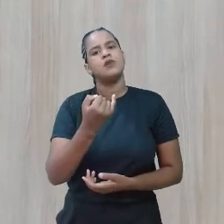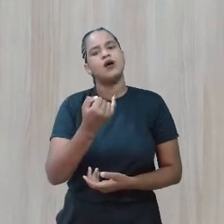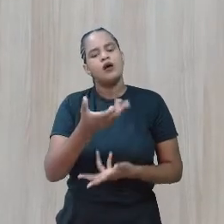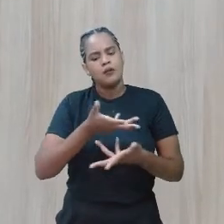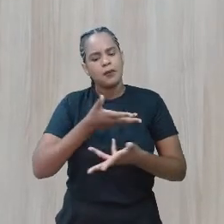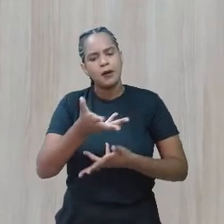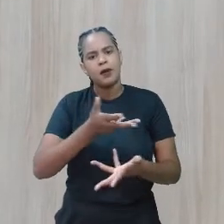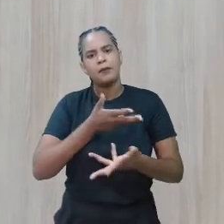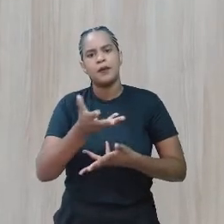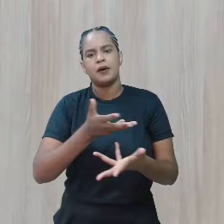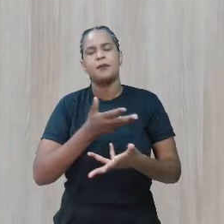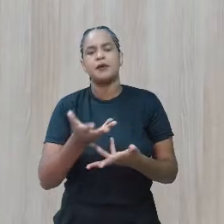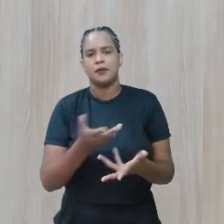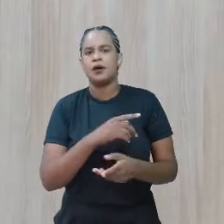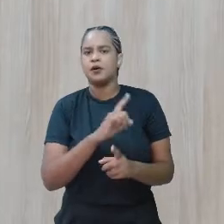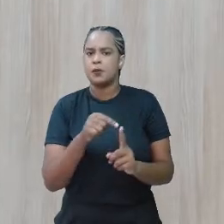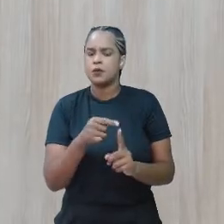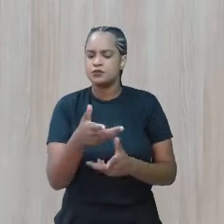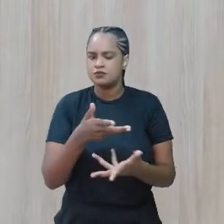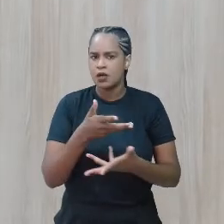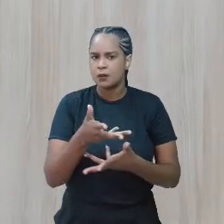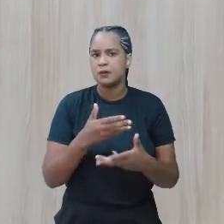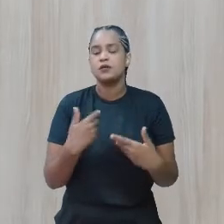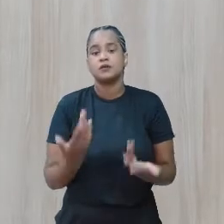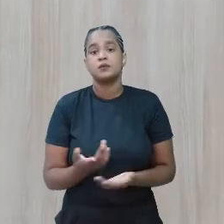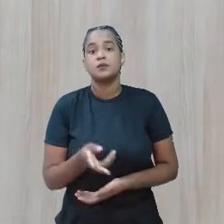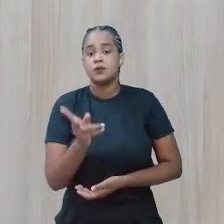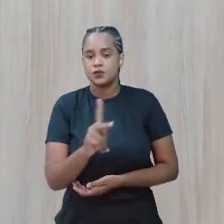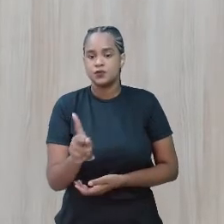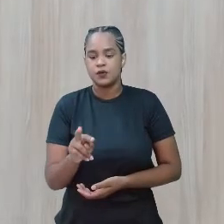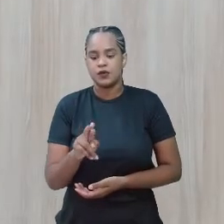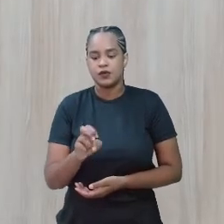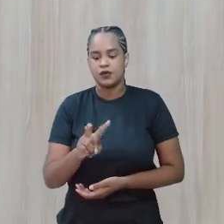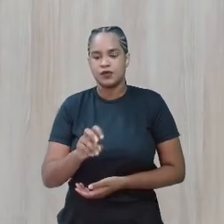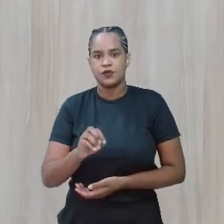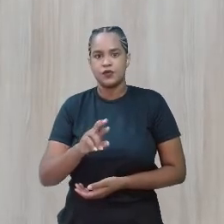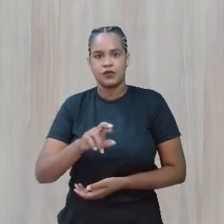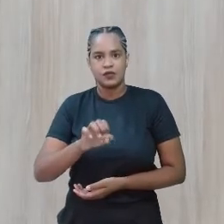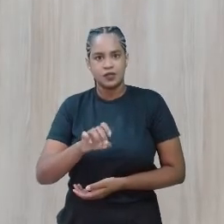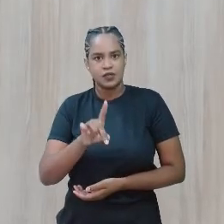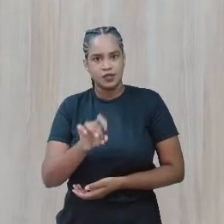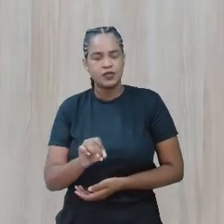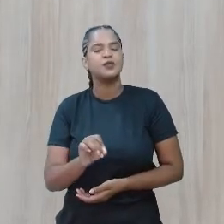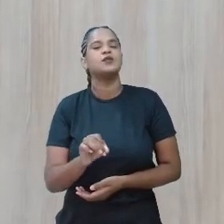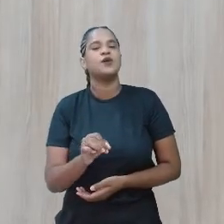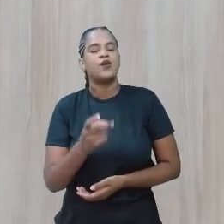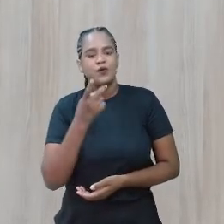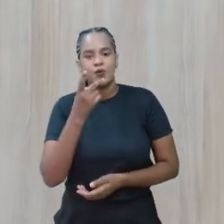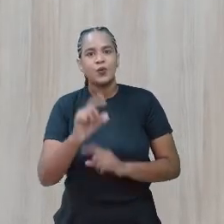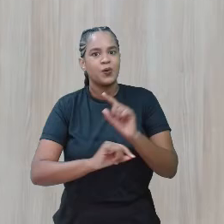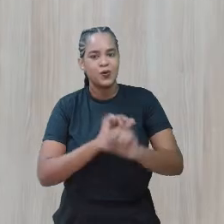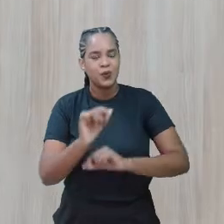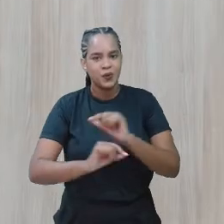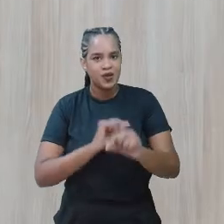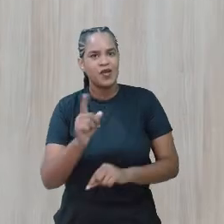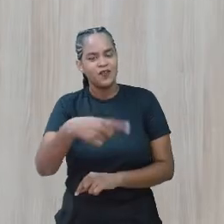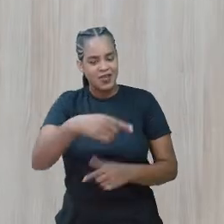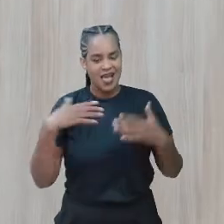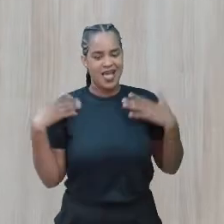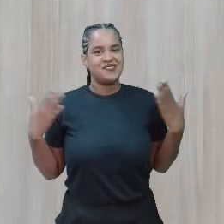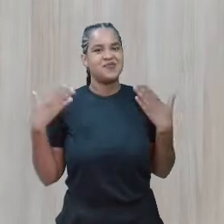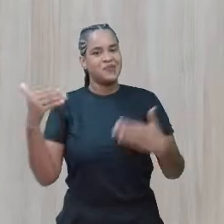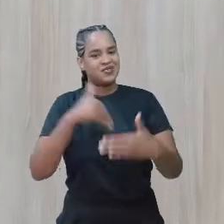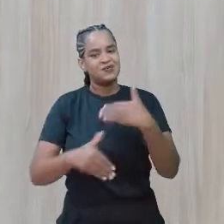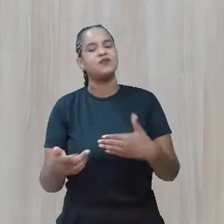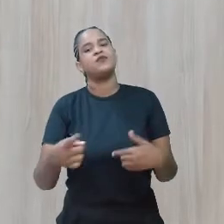interação, né? O professor Revoredo estava colocando aí que vocês estavam todos animados, participando bastante. Então,